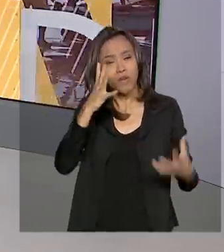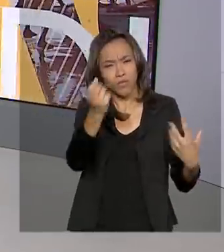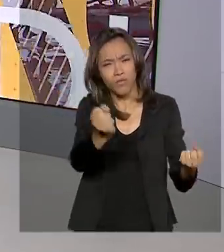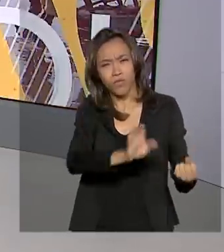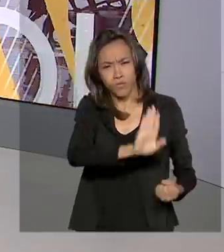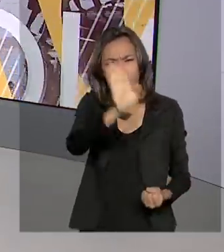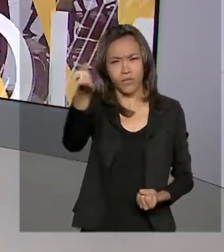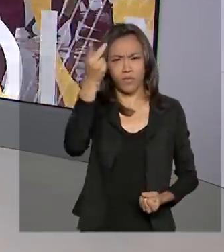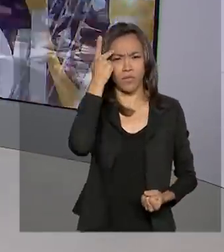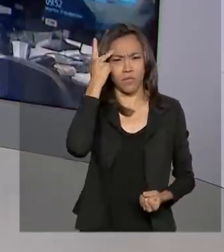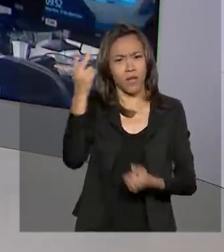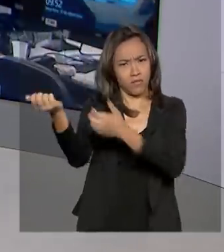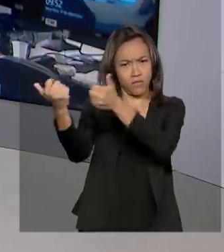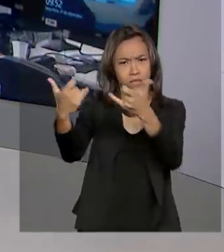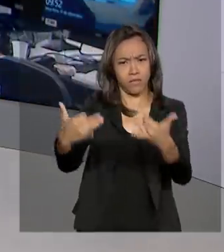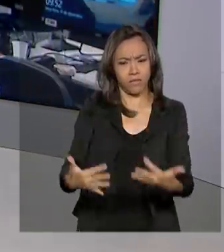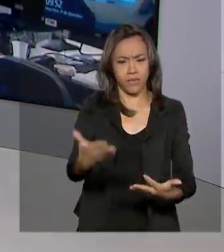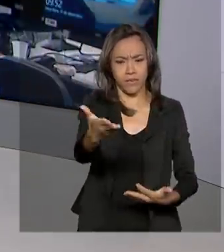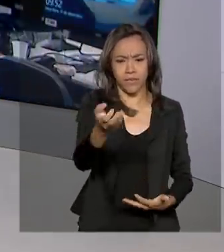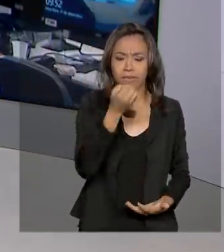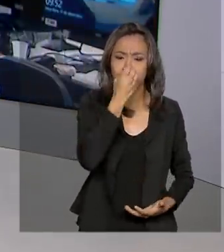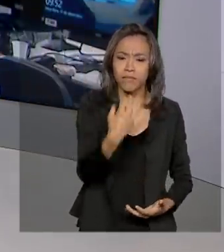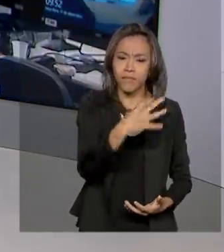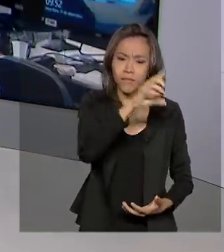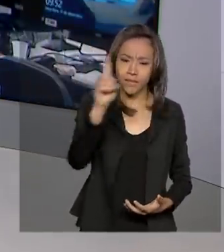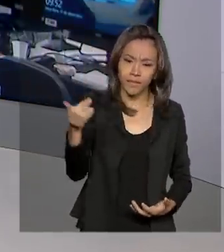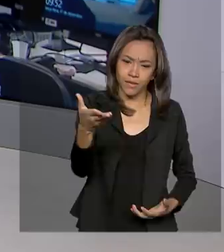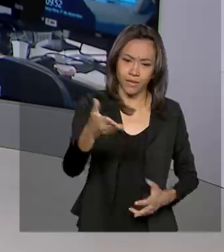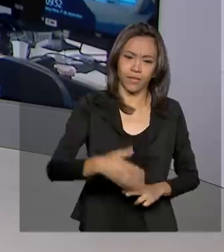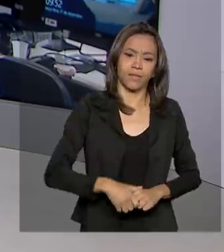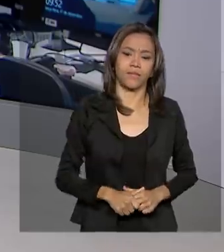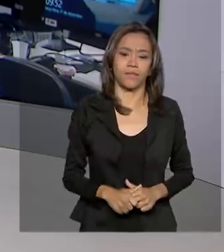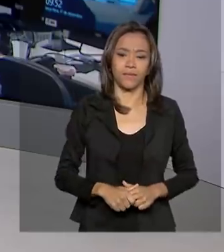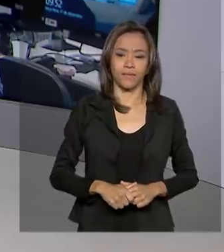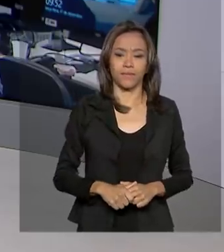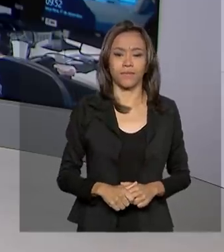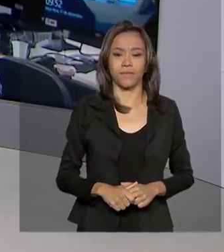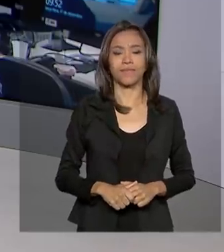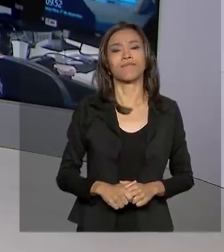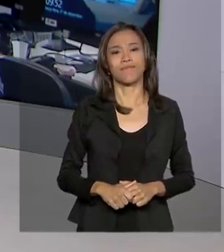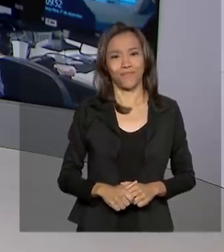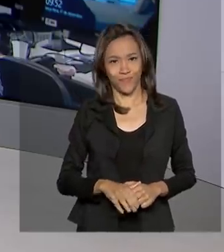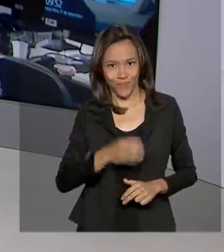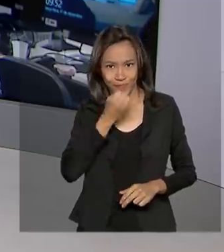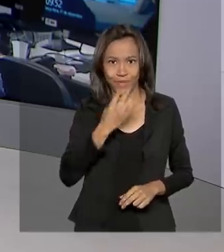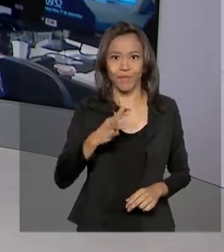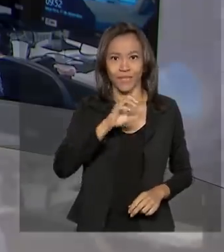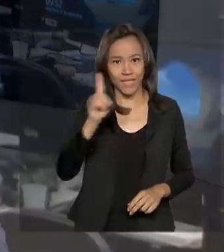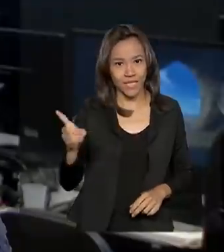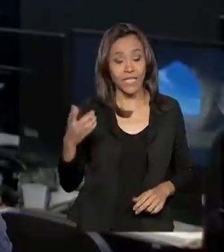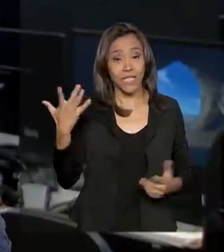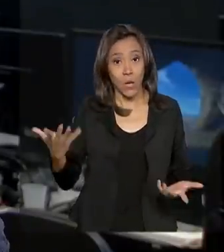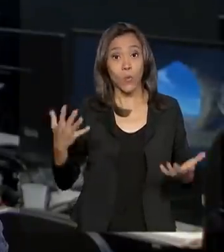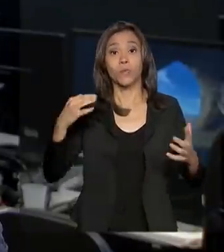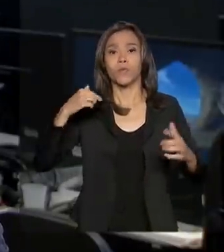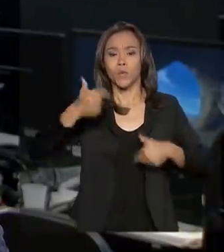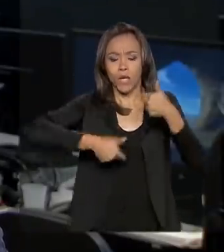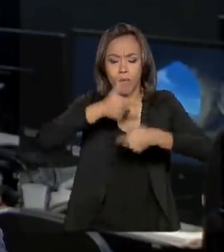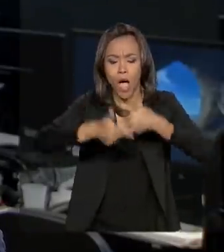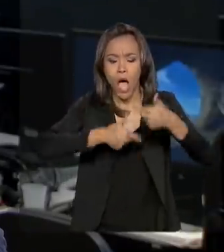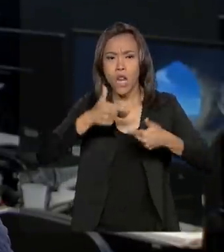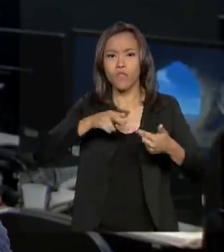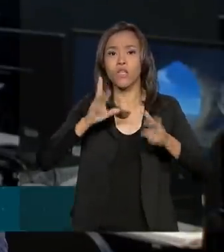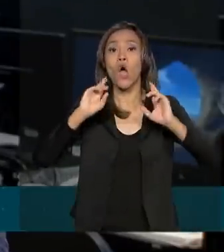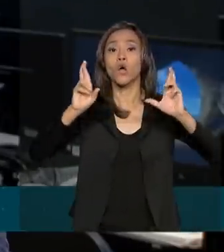ao vivo continua sou de dimas bom dia pra você onde renata ação foi feita em terminais rodoviários